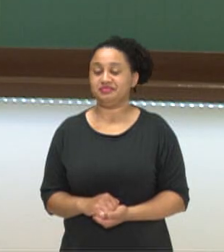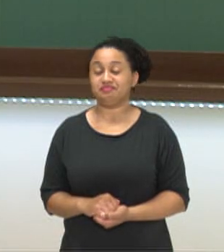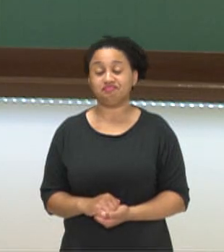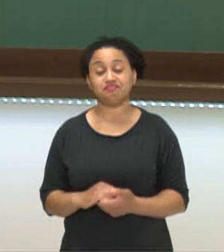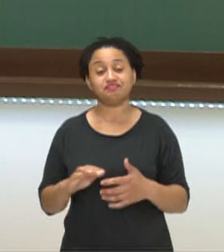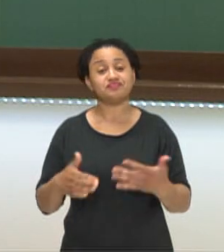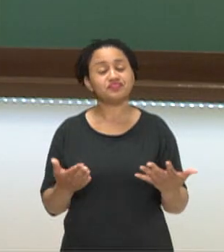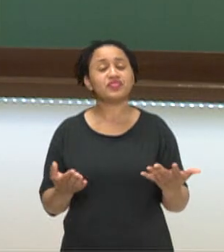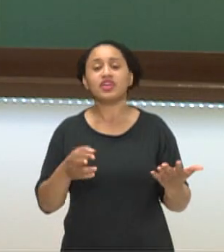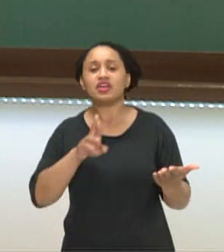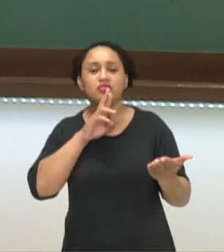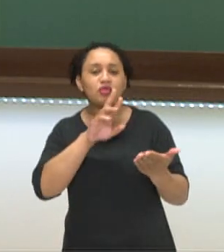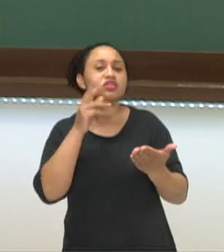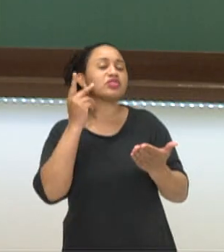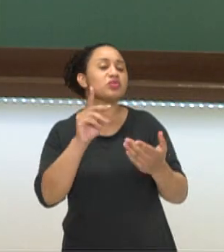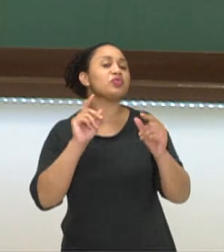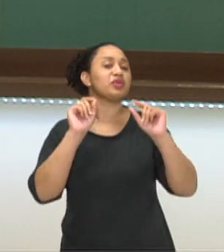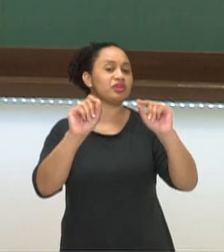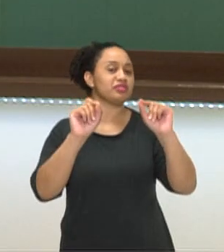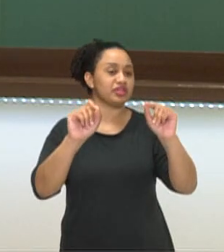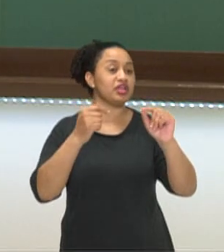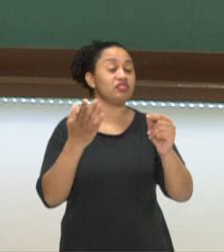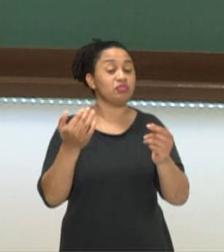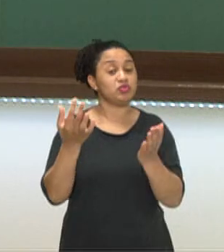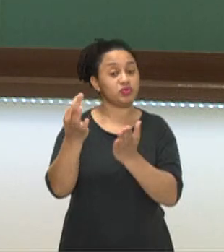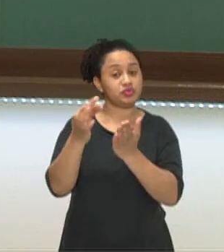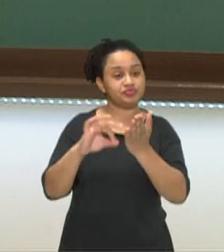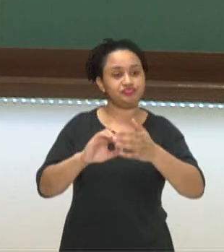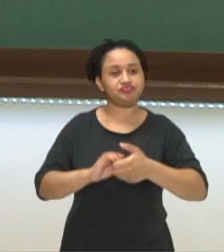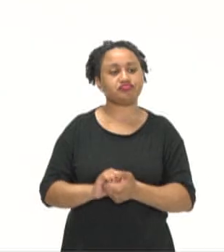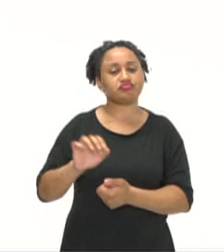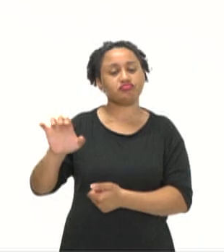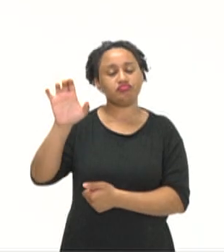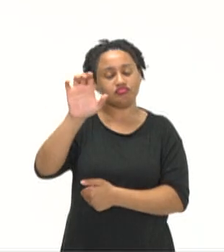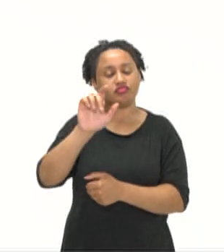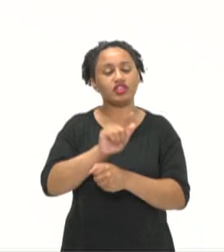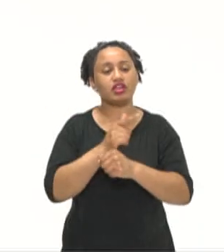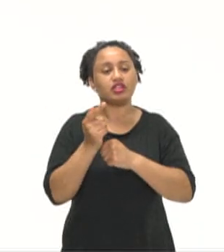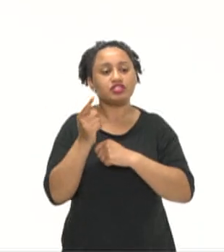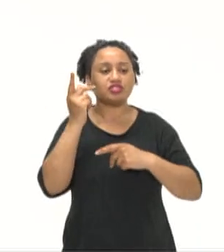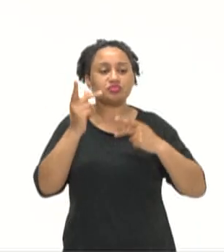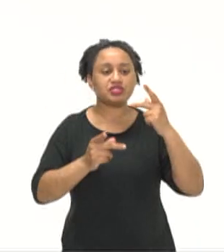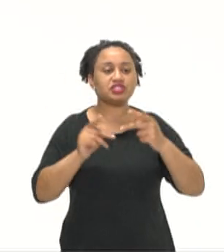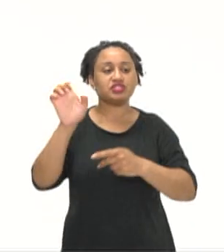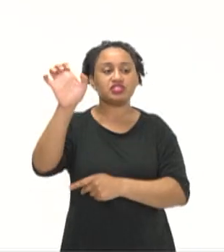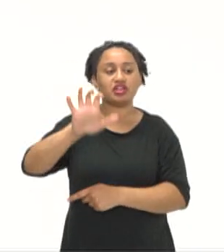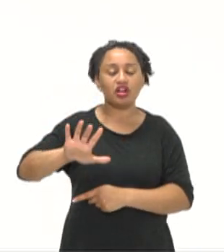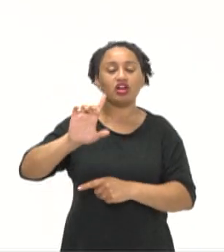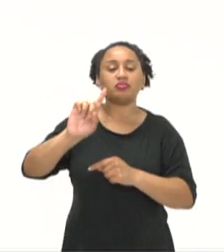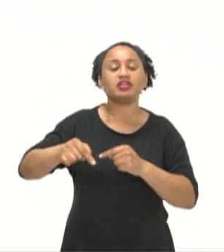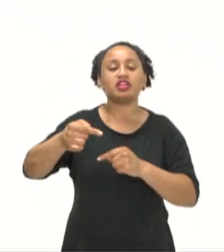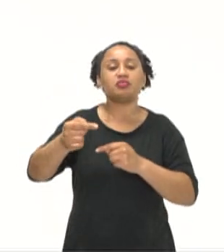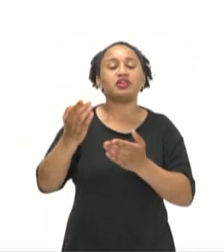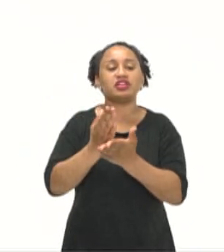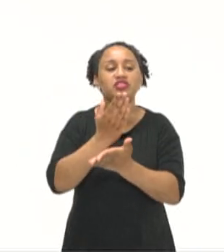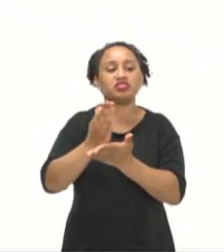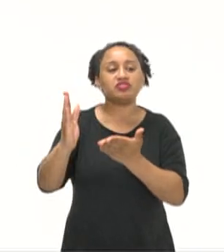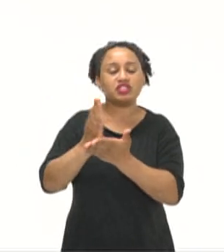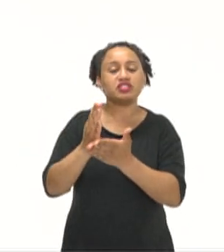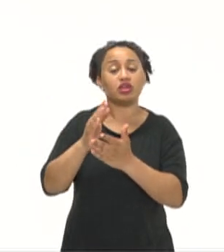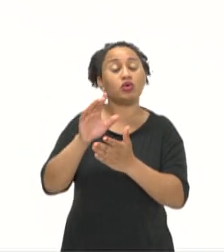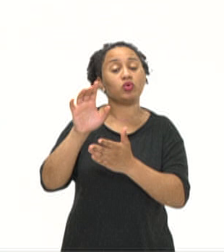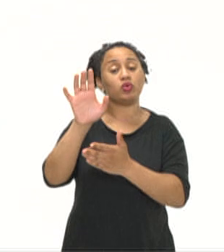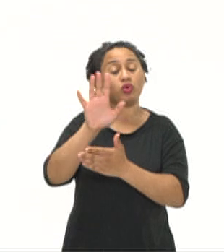Muito bem, o que você colocou aí na sua resposta? Vamos conferir, ó. A regionalização geopolítica da Europa se deu a partir da divisão do